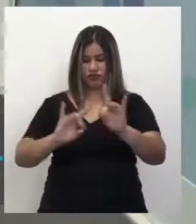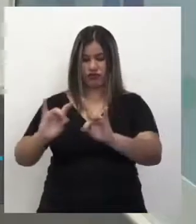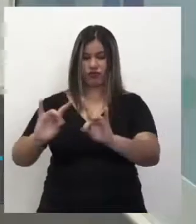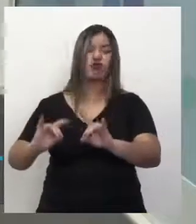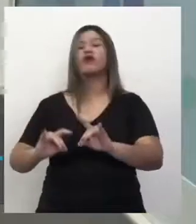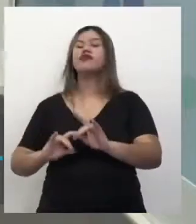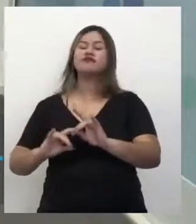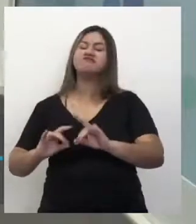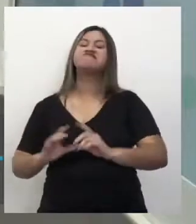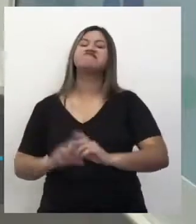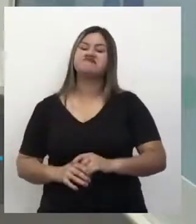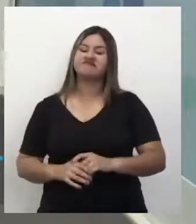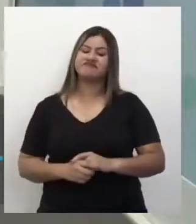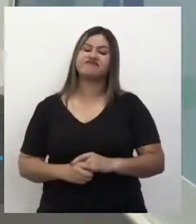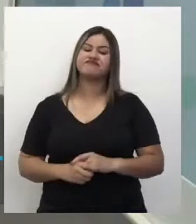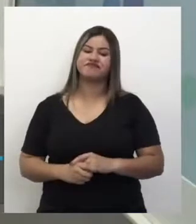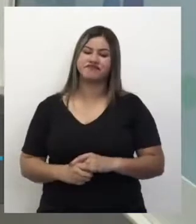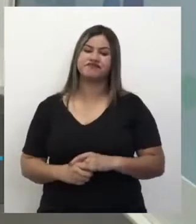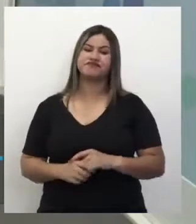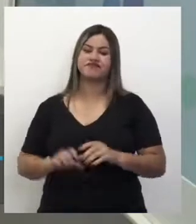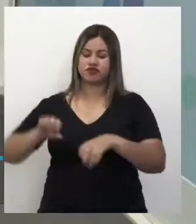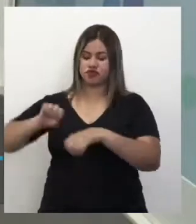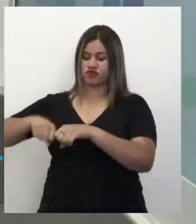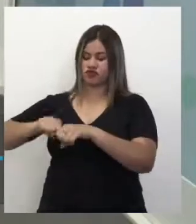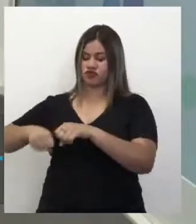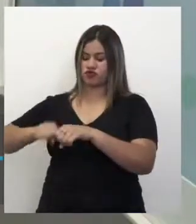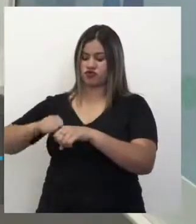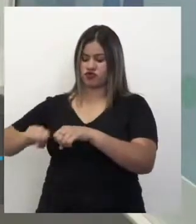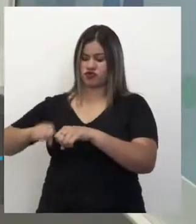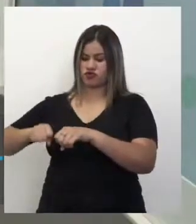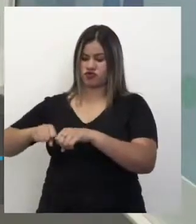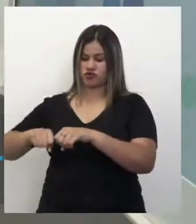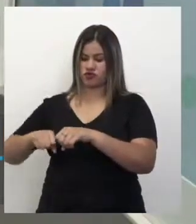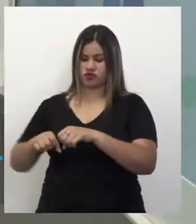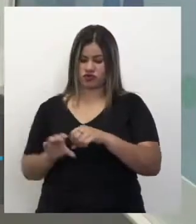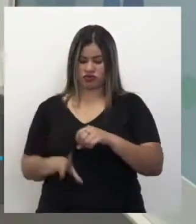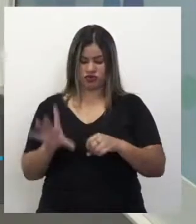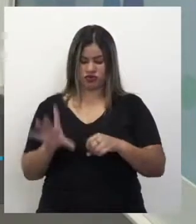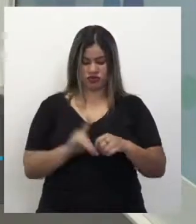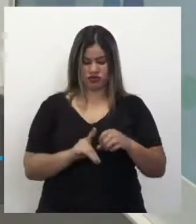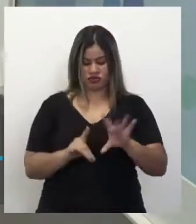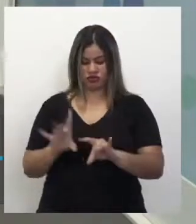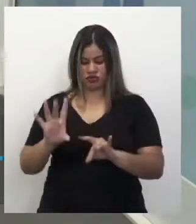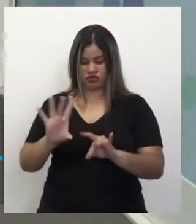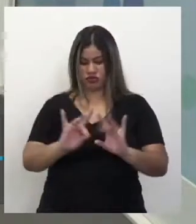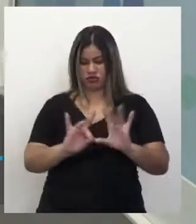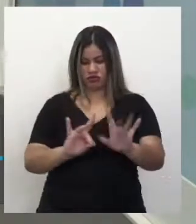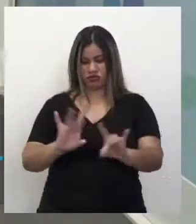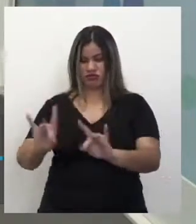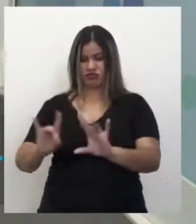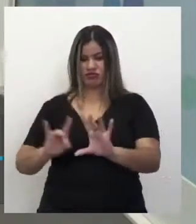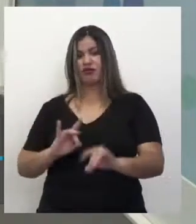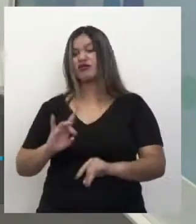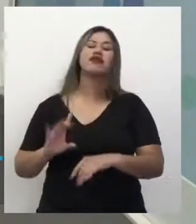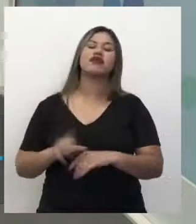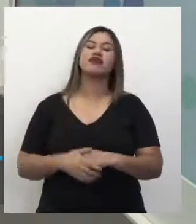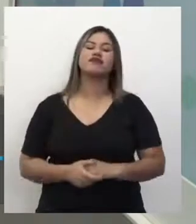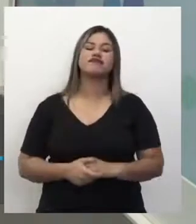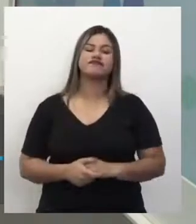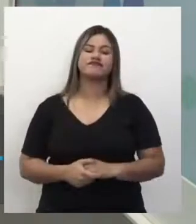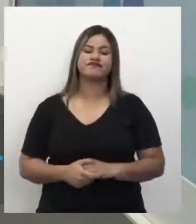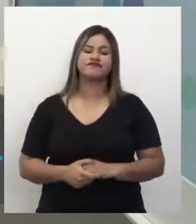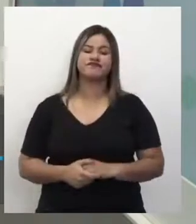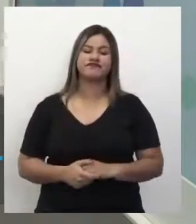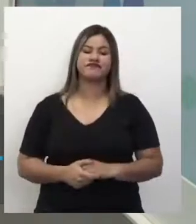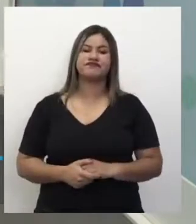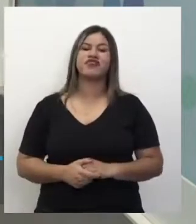escola. né? Tchum, vai pegando com lápis, um pedacinho de papel de seda e vai colando. E vai colando ali para você não se perder. Não dá para pegar com a mão, né? Então você pega com a pontinha.